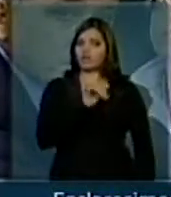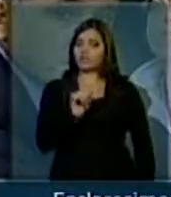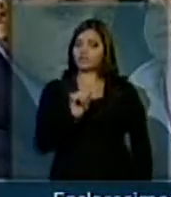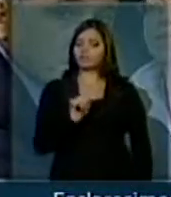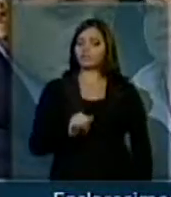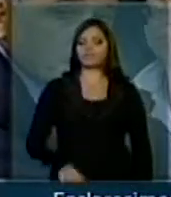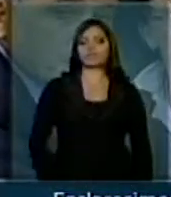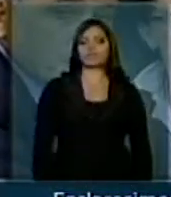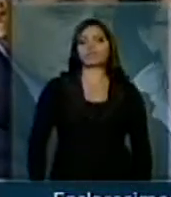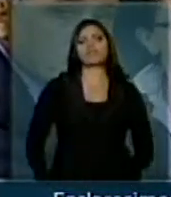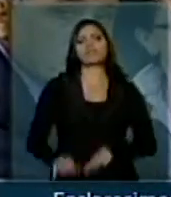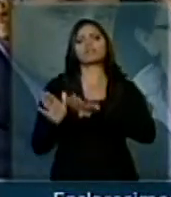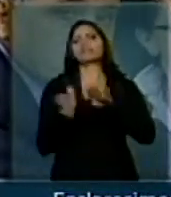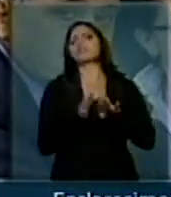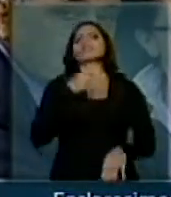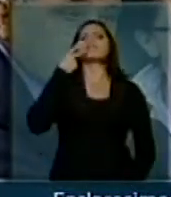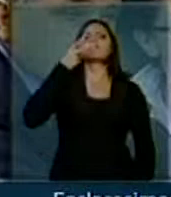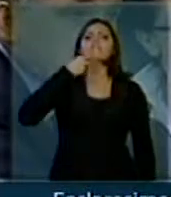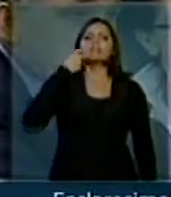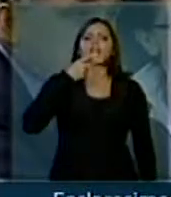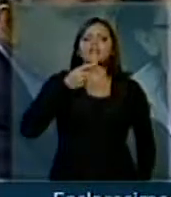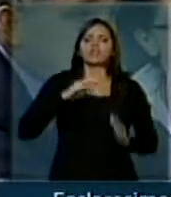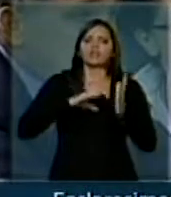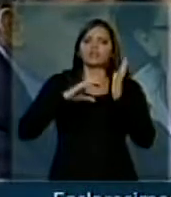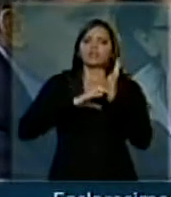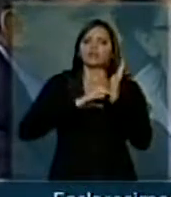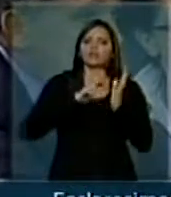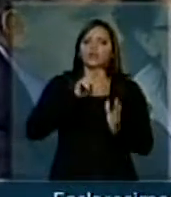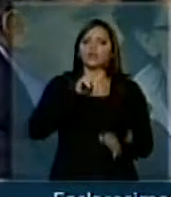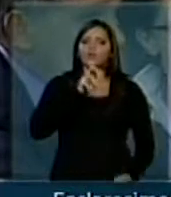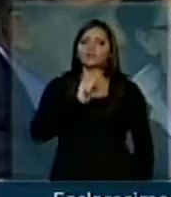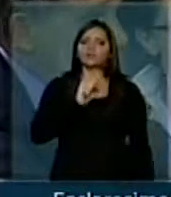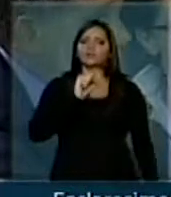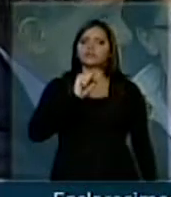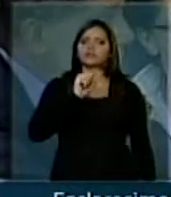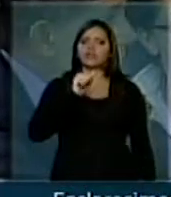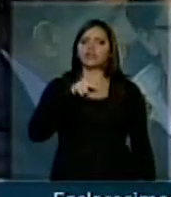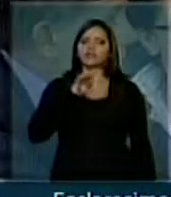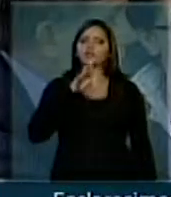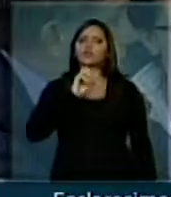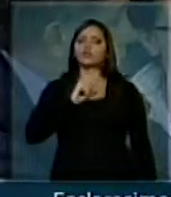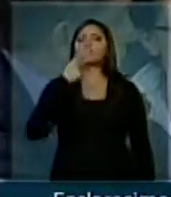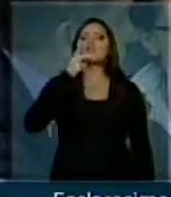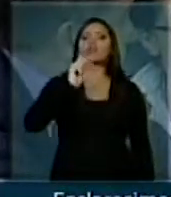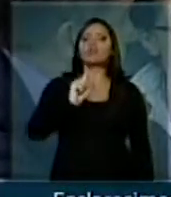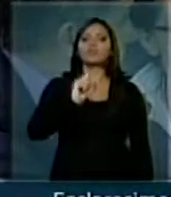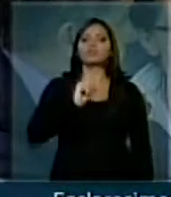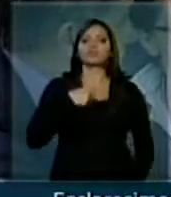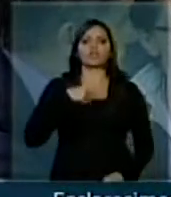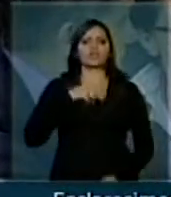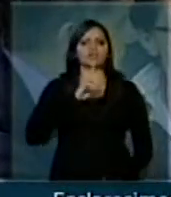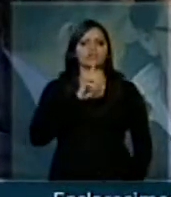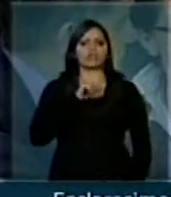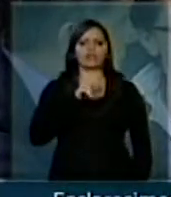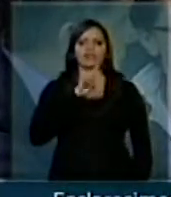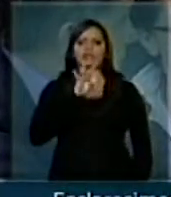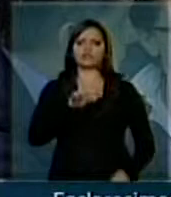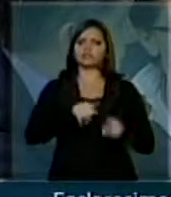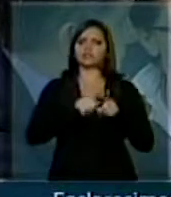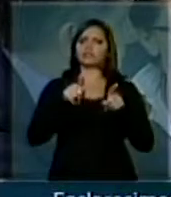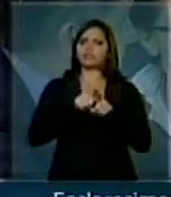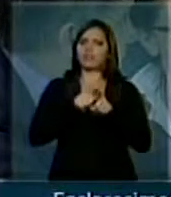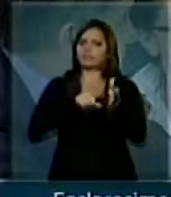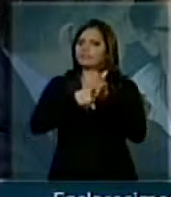Federal, o senhor Luiz Antônio Pagô afirmou que o DENIT é exaustivamente fiscalizado pela CGU e pelo